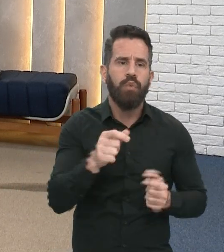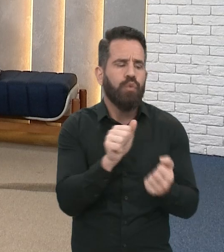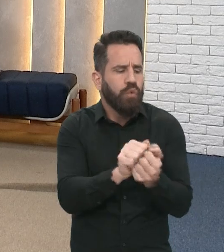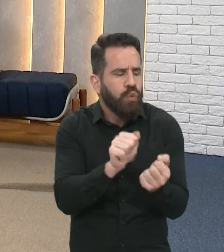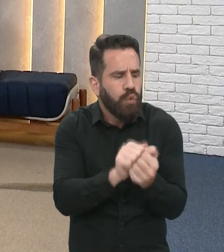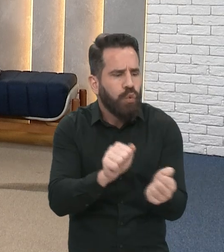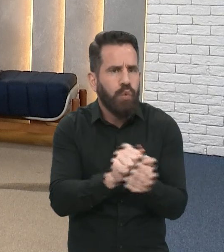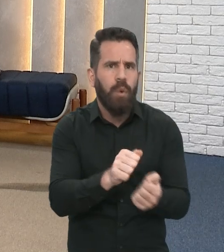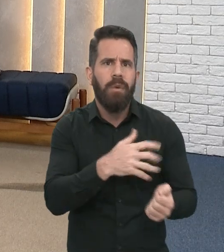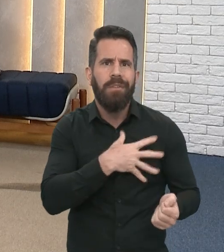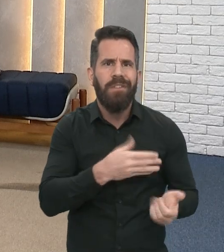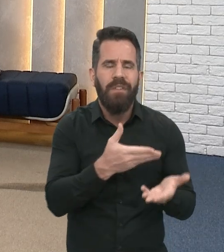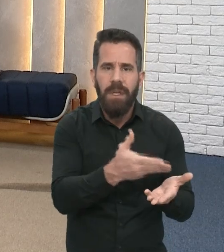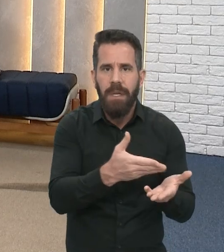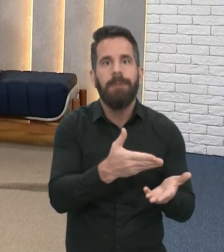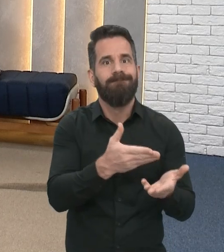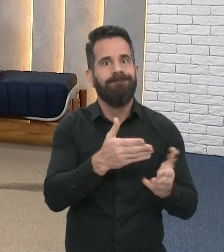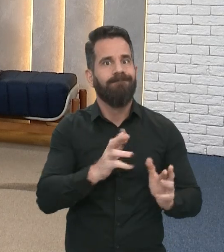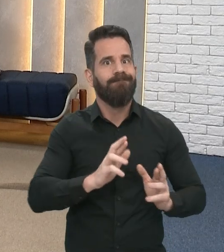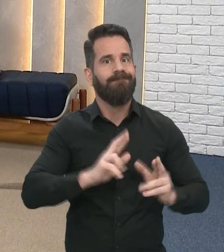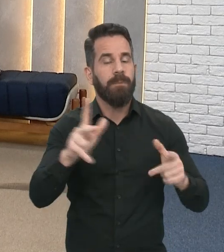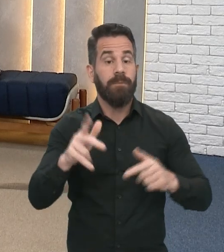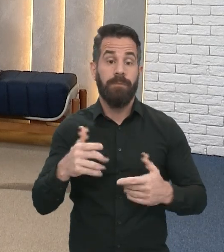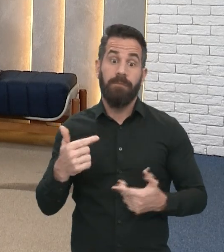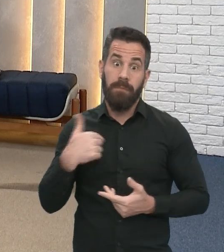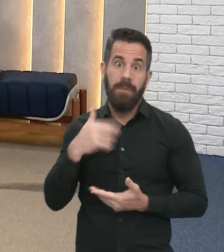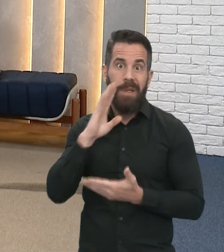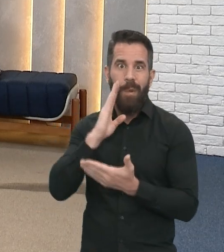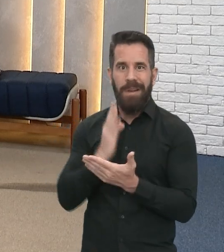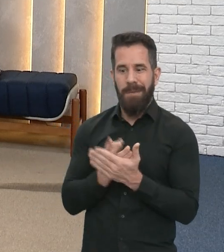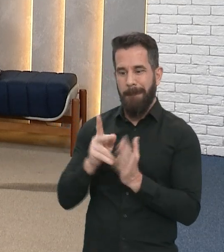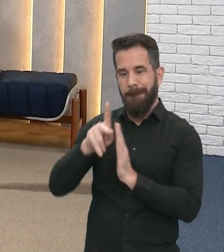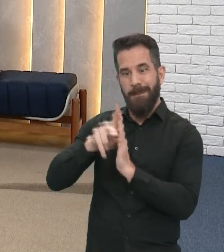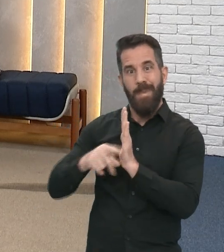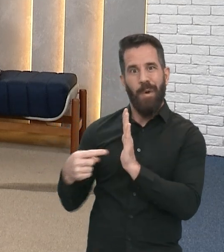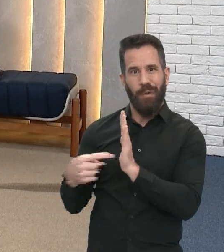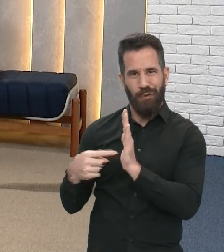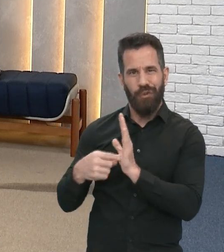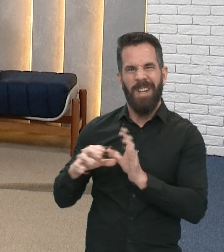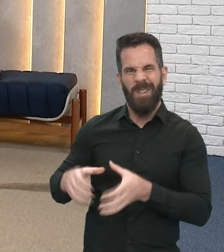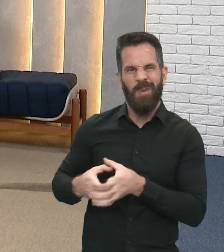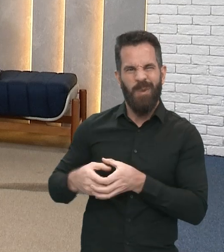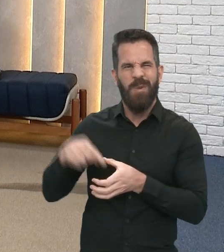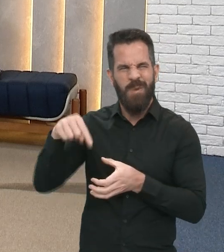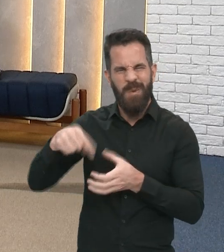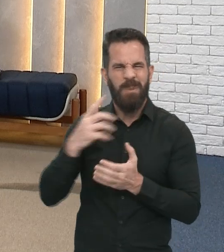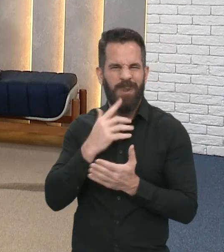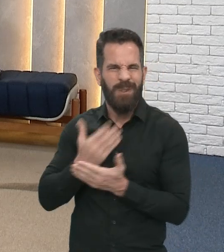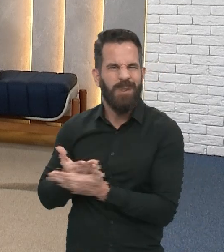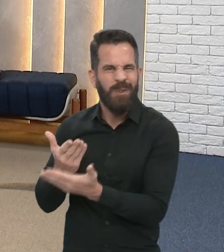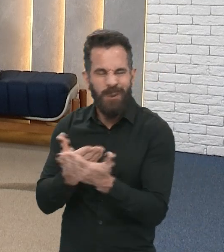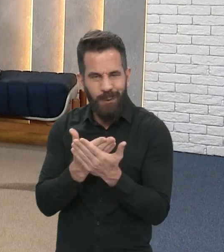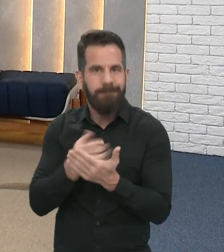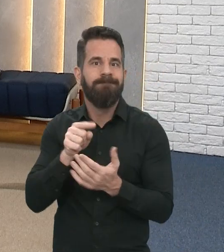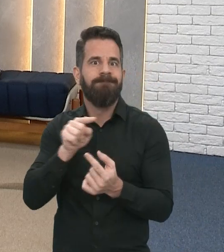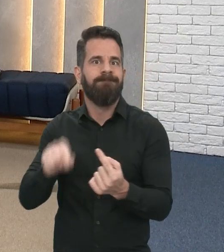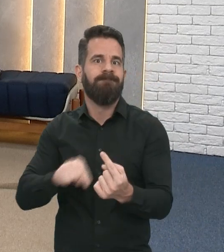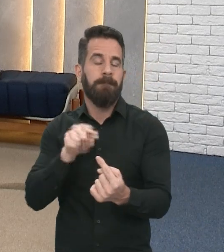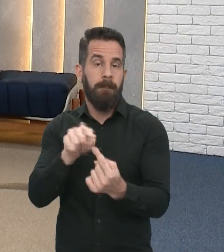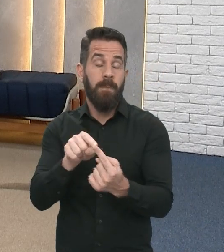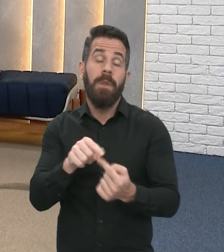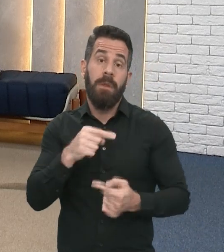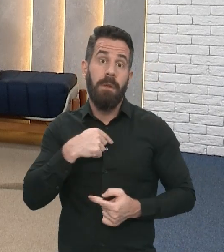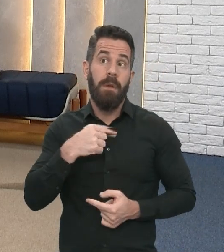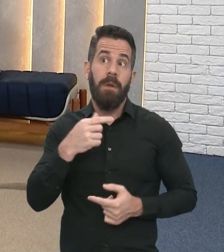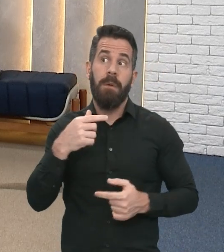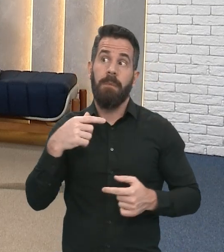eu acredito que o projeto que a gente desenvolve é justamente isso, é entender que vai ser feito o uso,